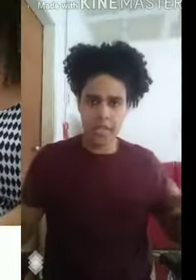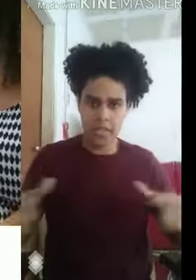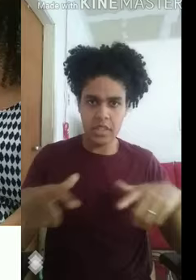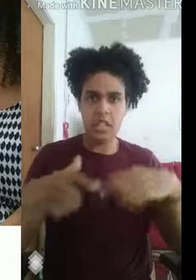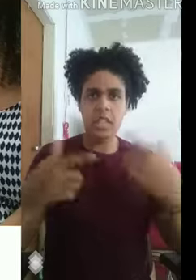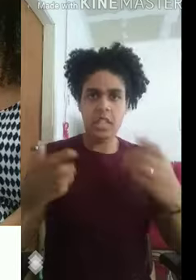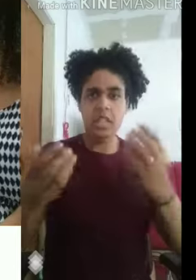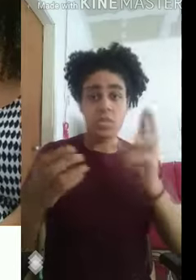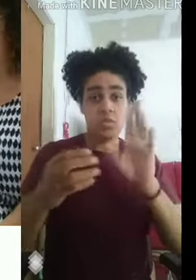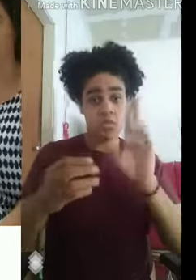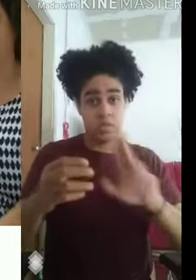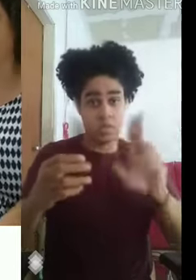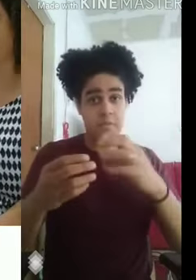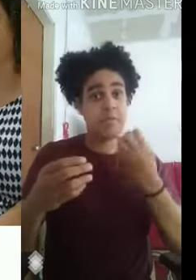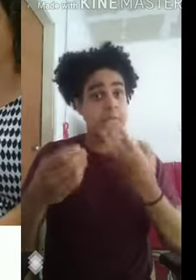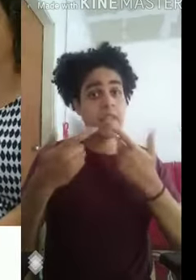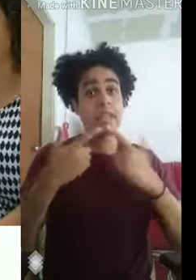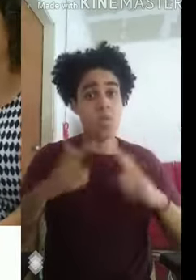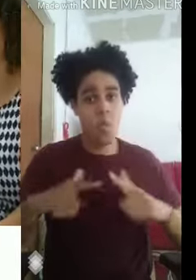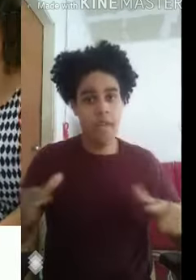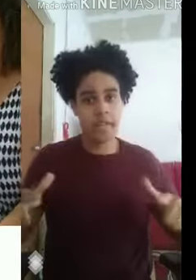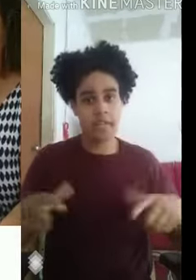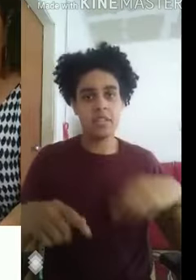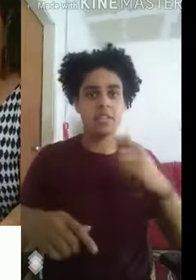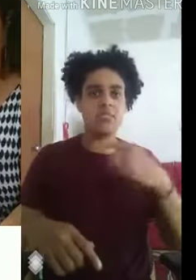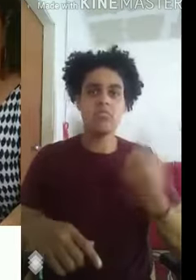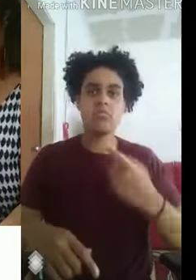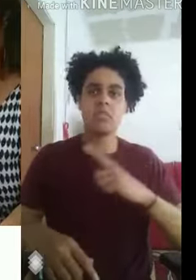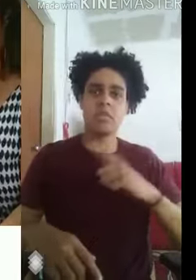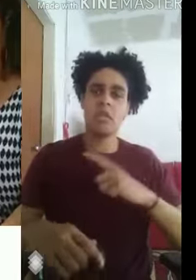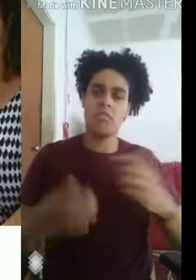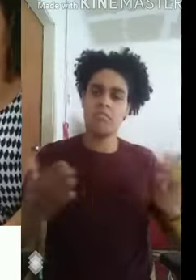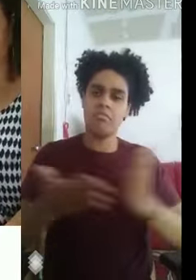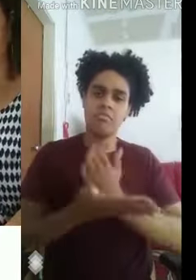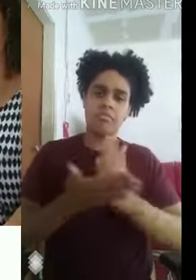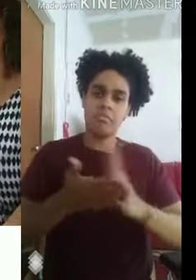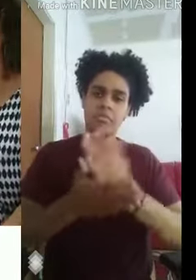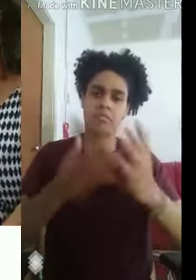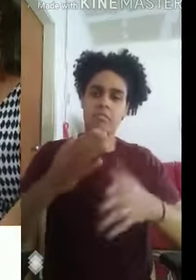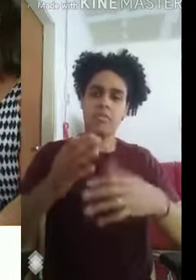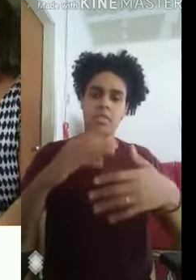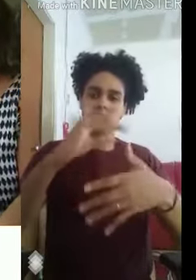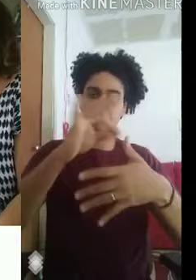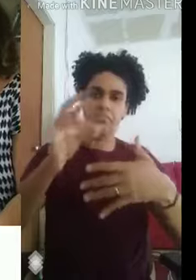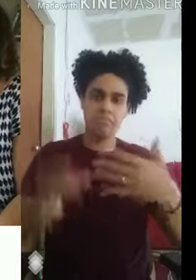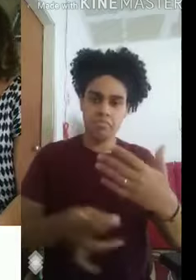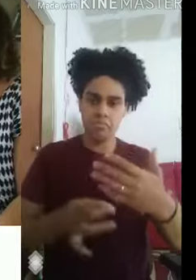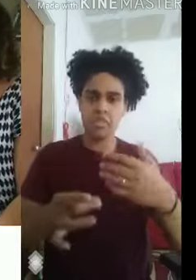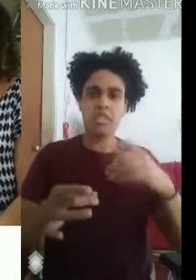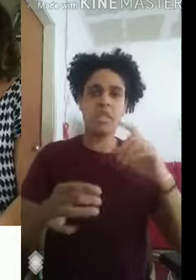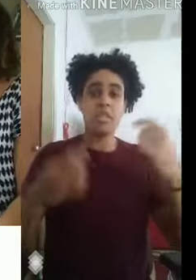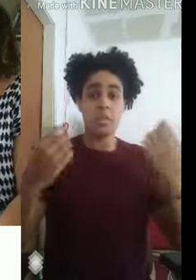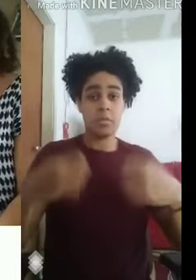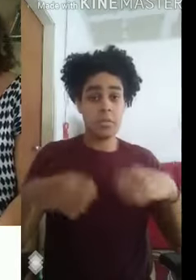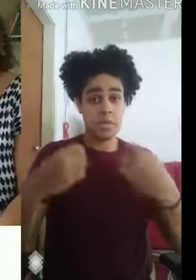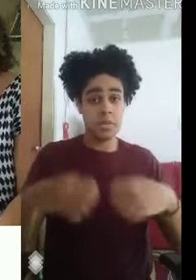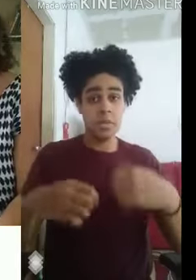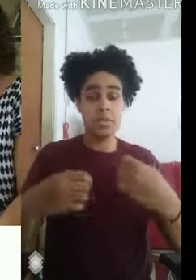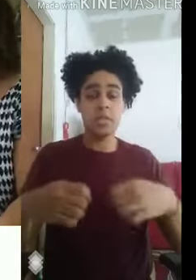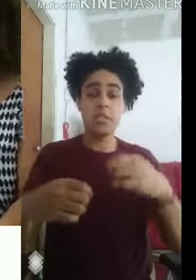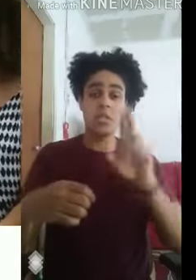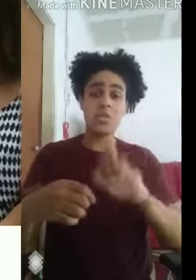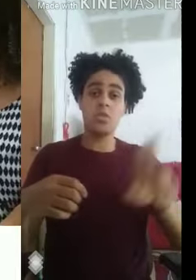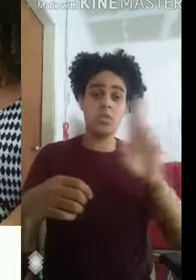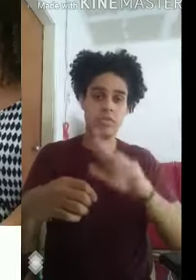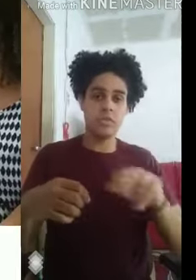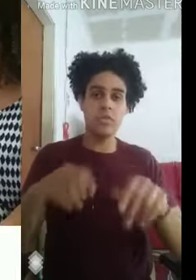aqui algumas das características principais da linguagem que devem ser consideradas na hora de